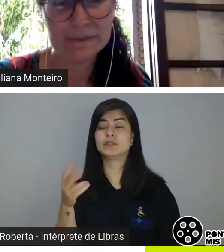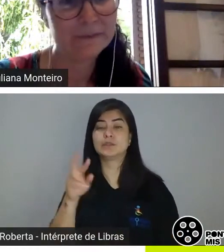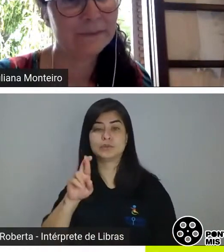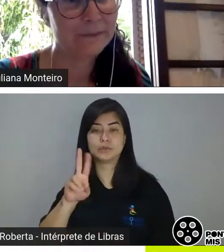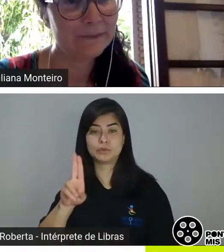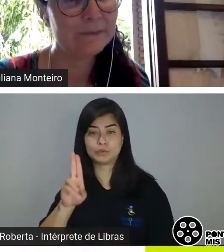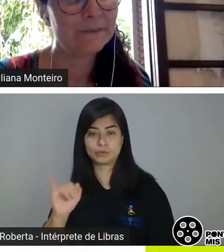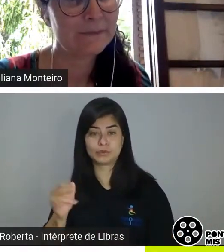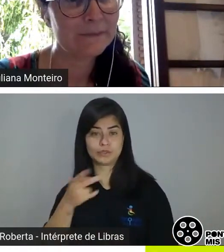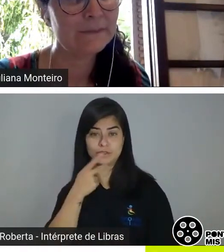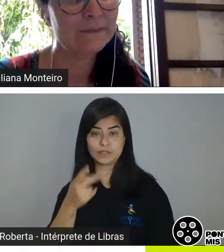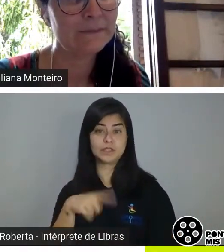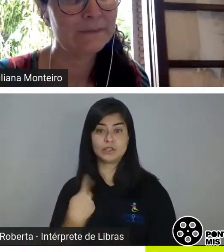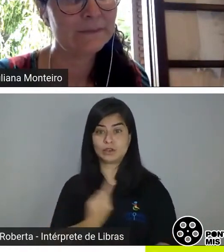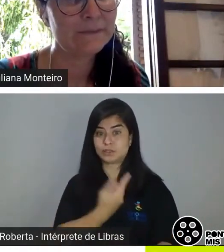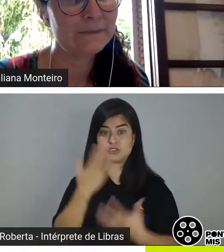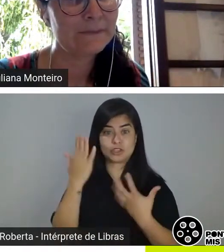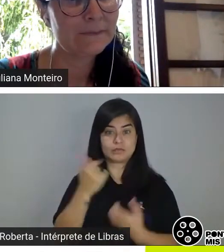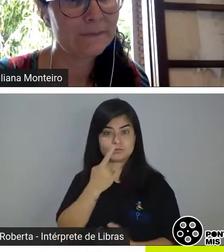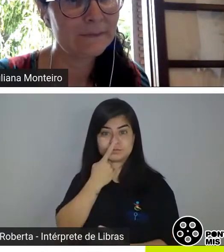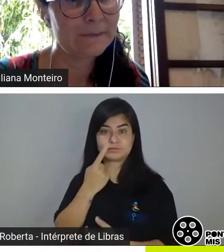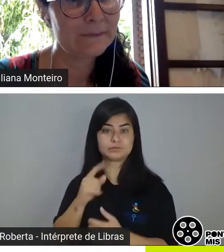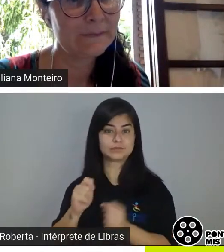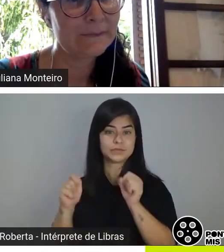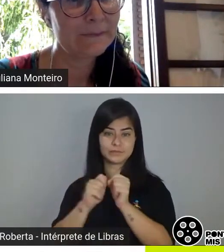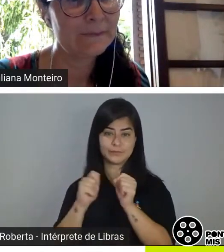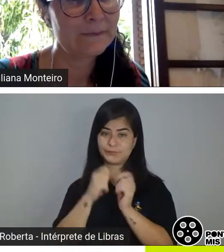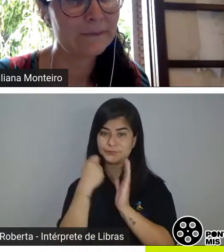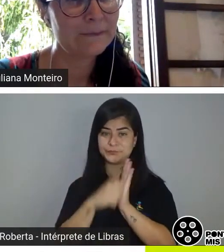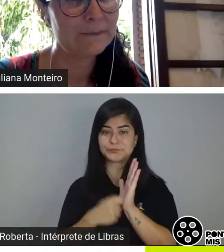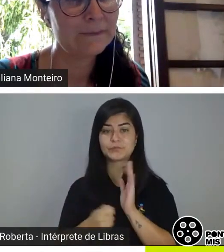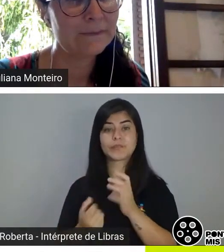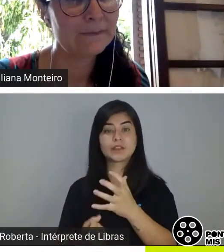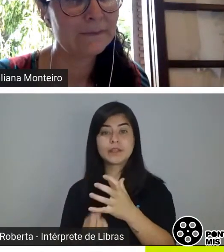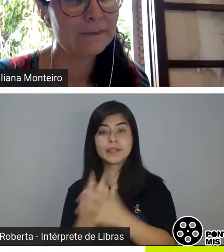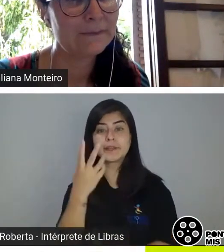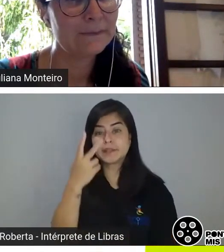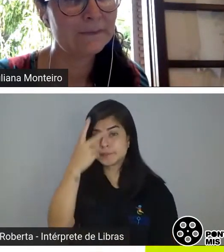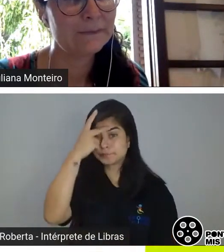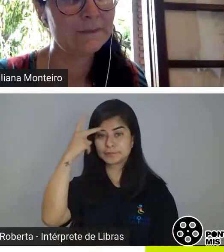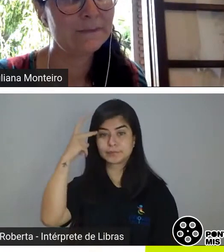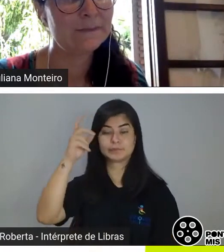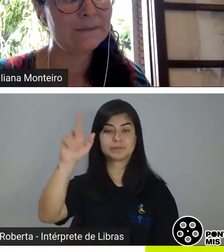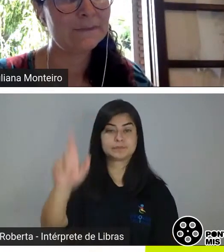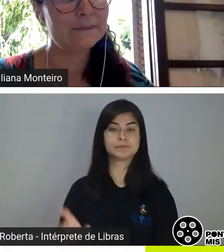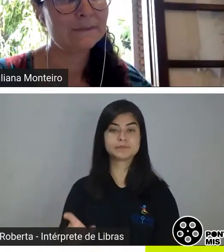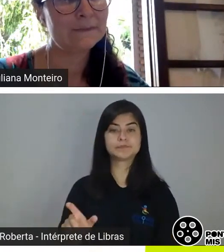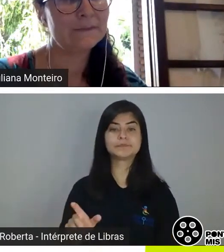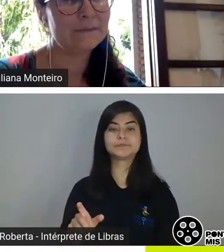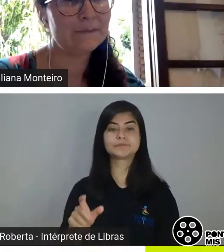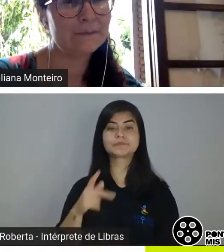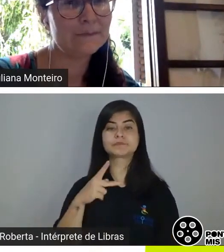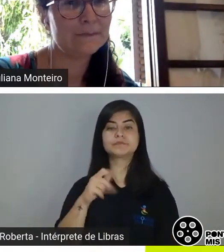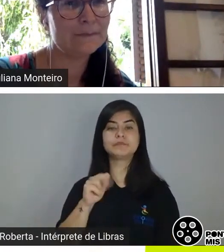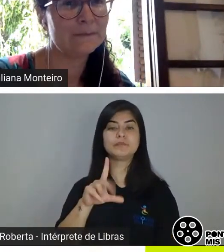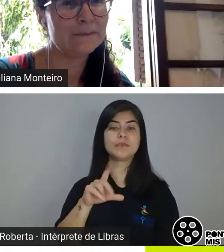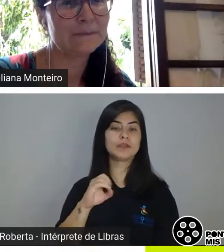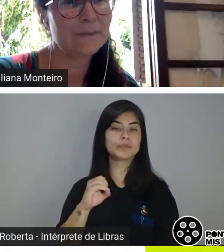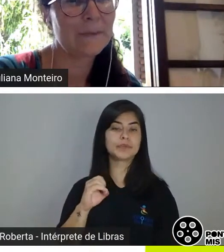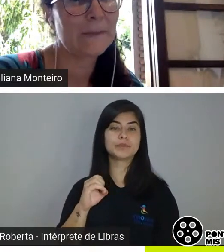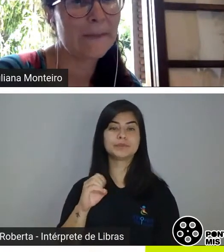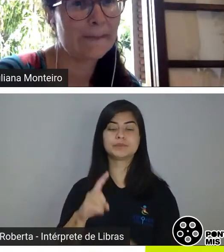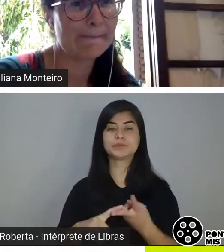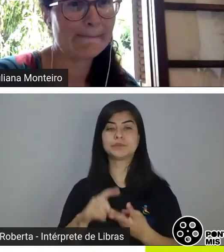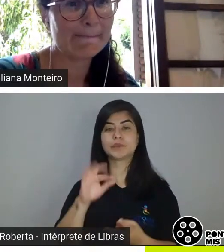falam e começa a escrever daquele jeito. Então tu cria um personagem, se eu estou escrevendo um personagem assim para o Paulo José, para o Tonico Pereira,